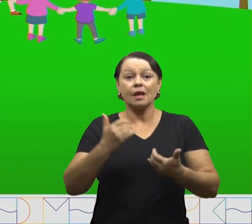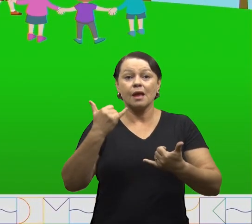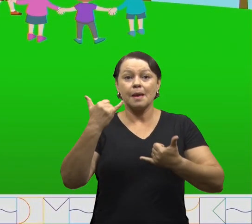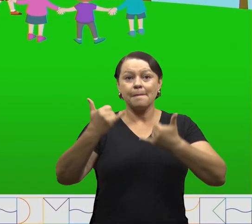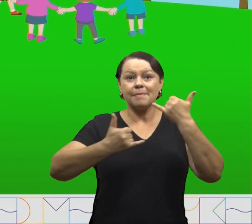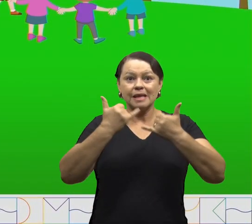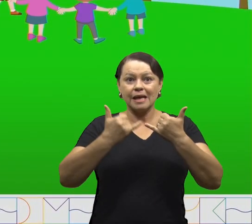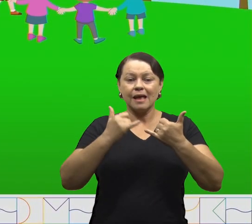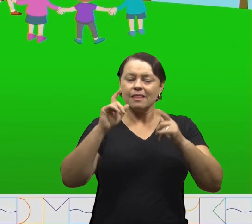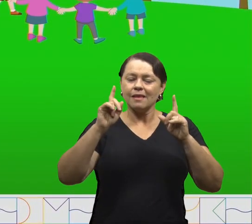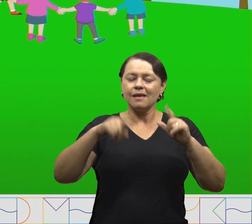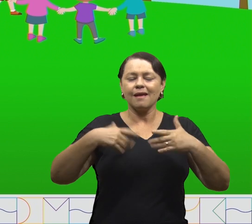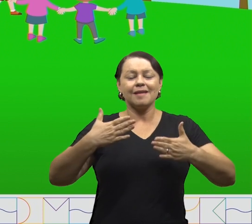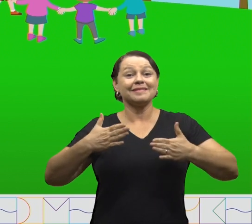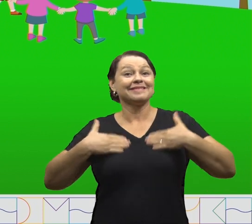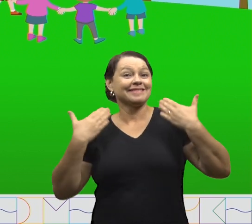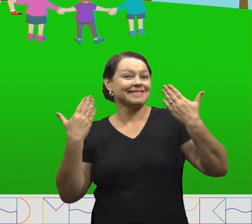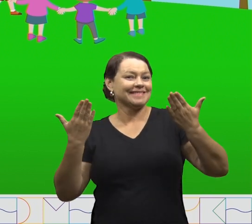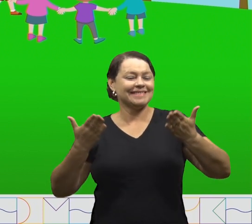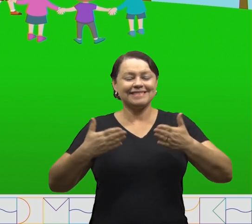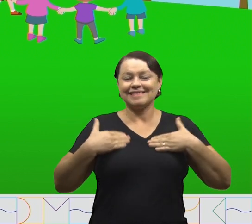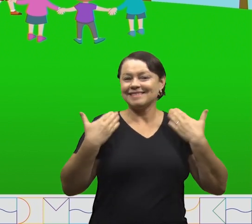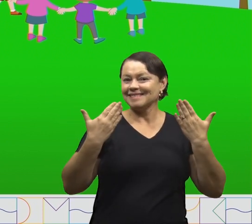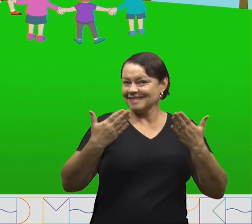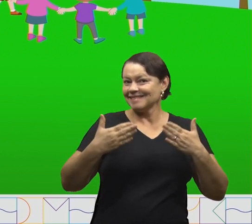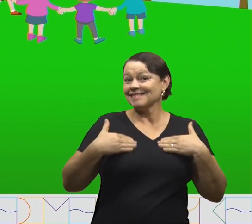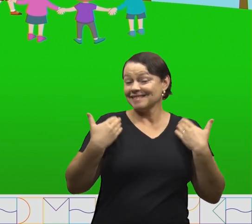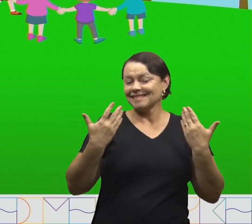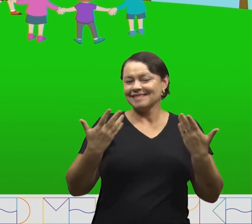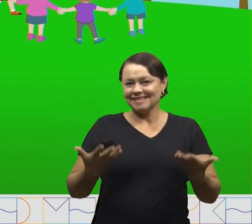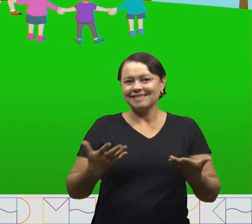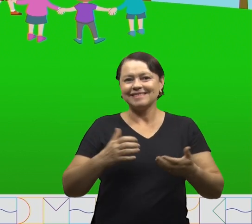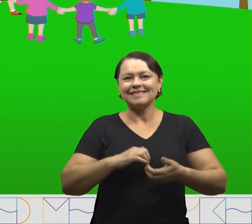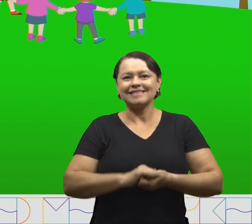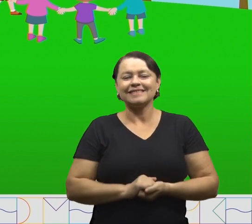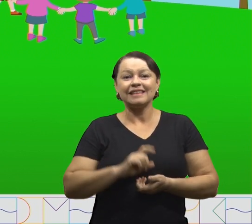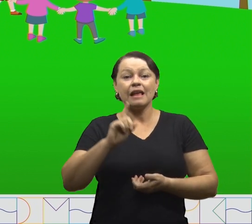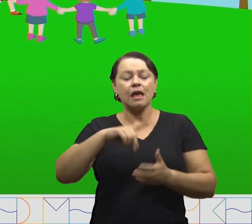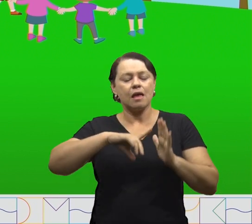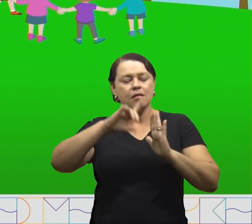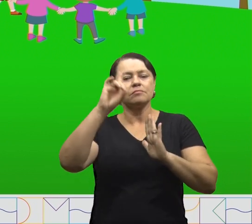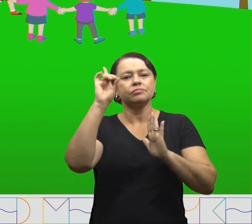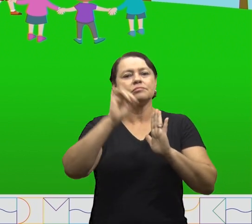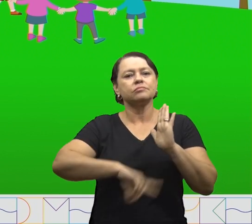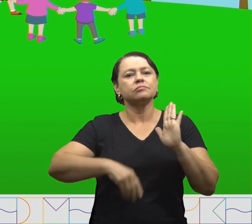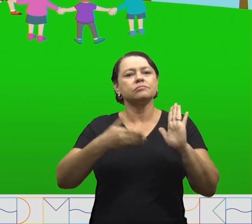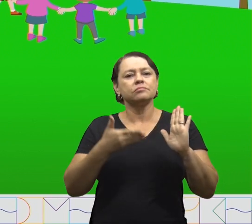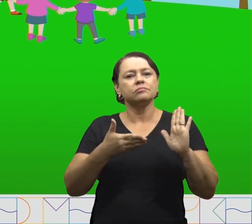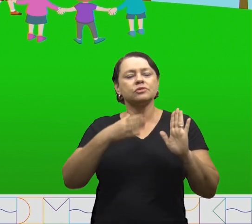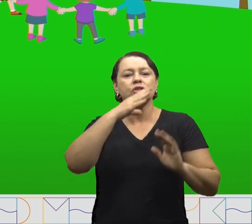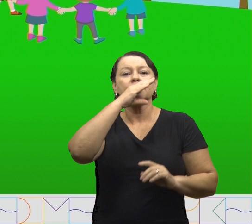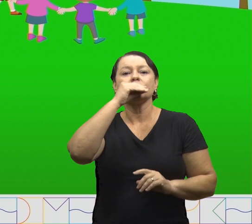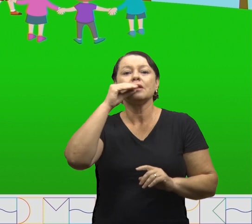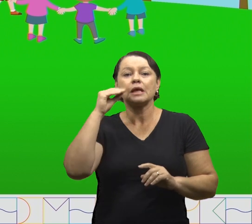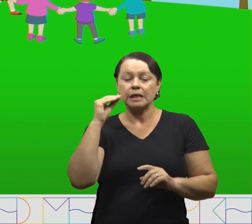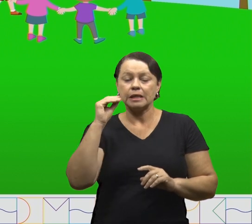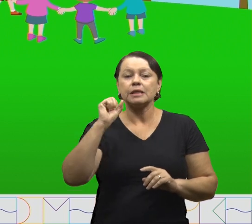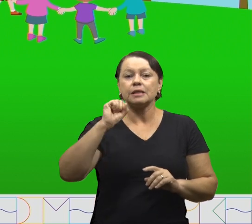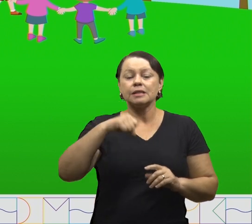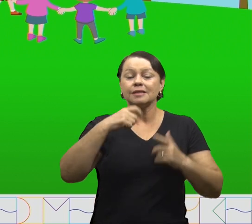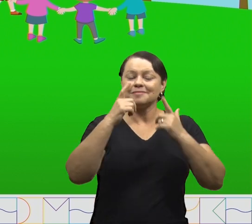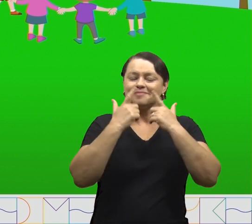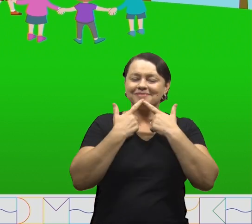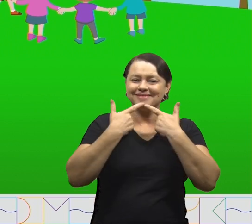Brincadeira é alegria. Brincadeira é alegria. É um direito da